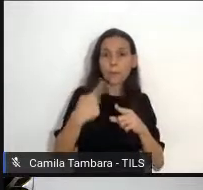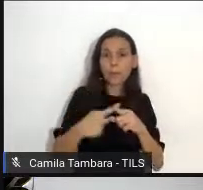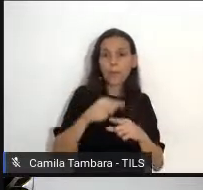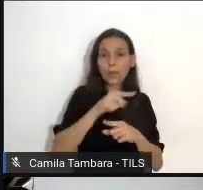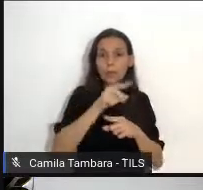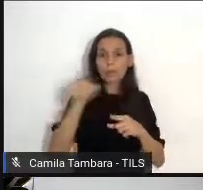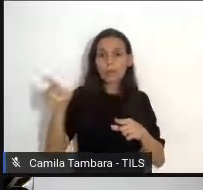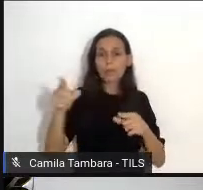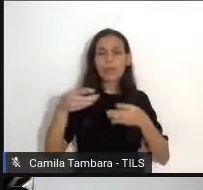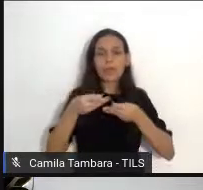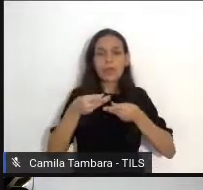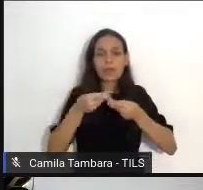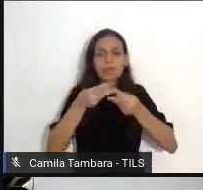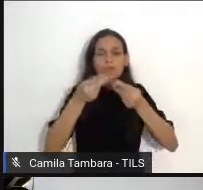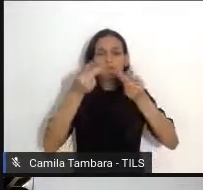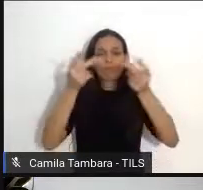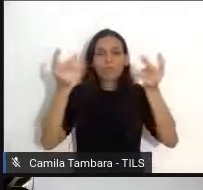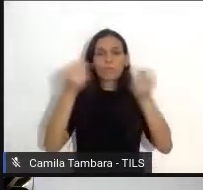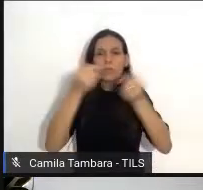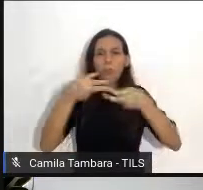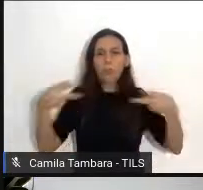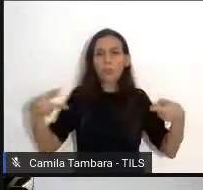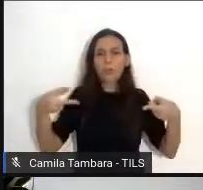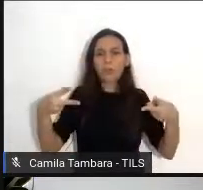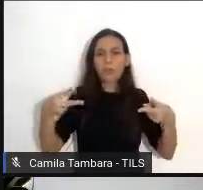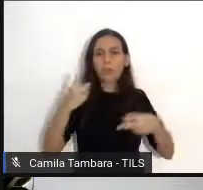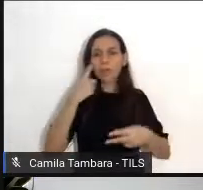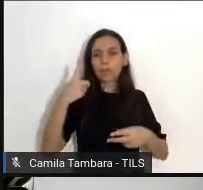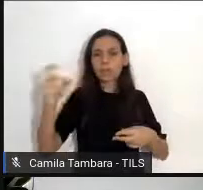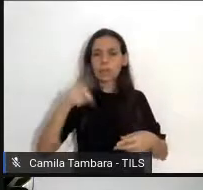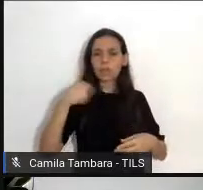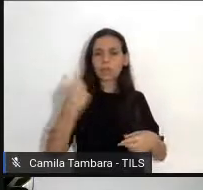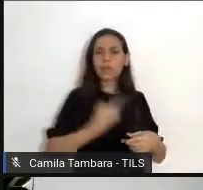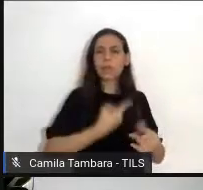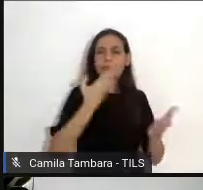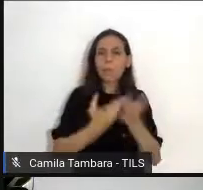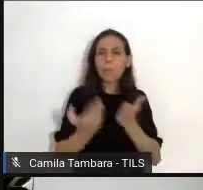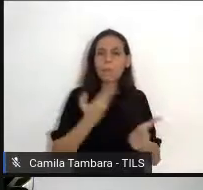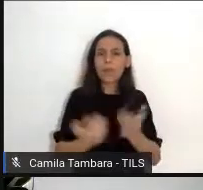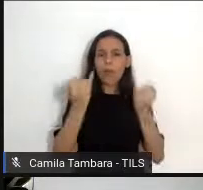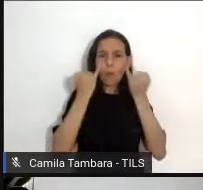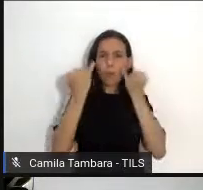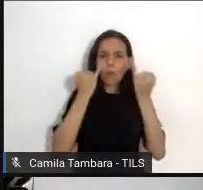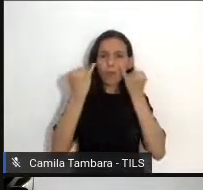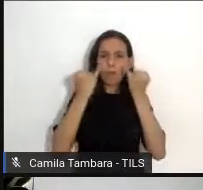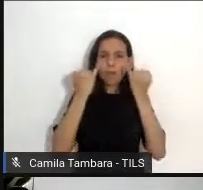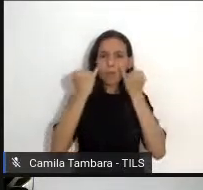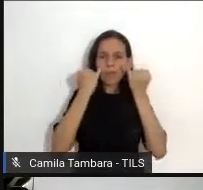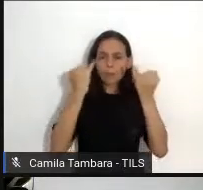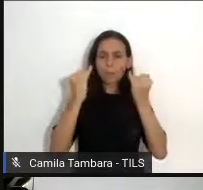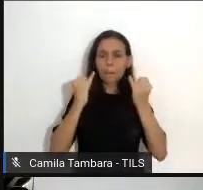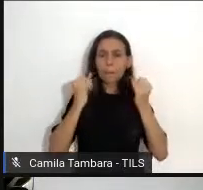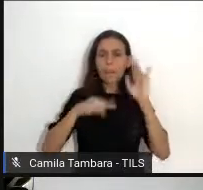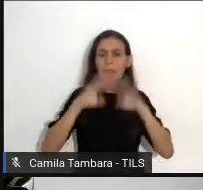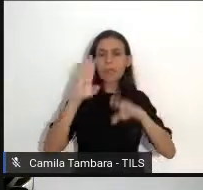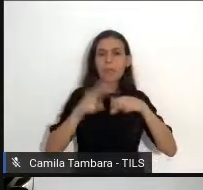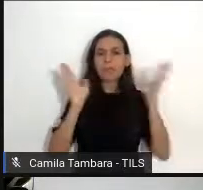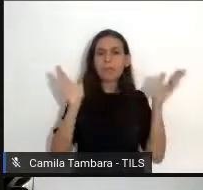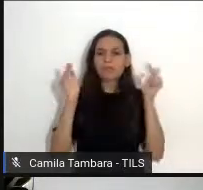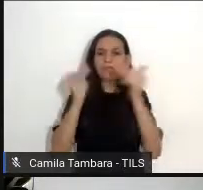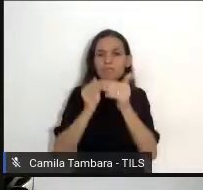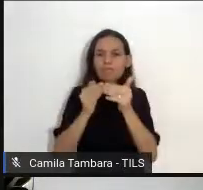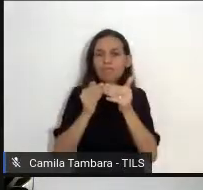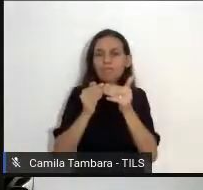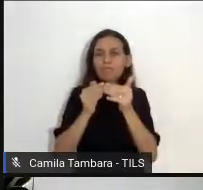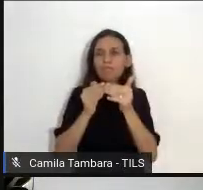uma coisa super interessante, a gente está perdendo, infelizmente. Então, talvez se a gente se concentrar assim, na ideia mais central da sua